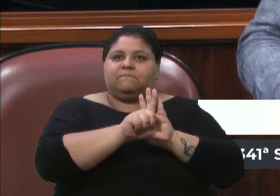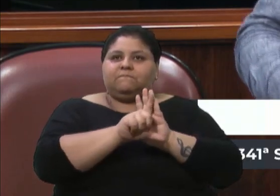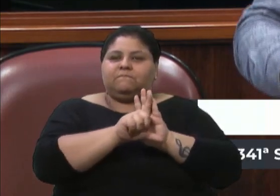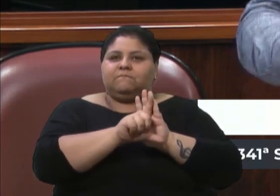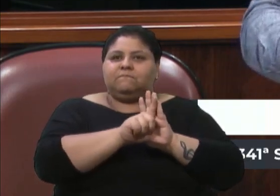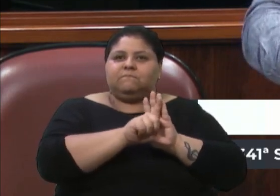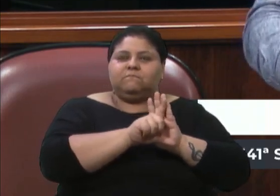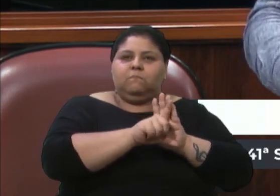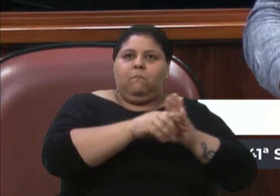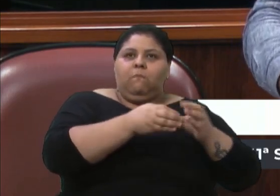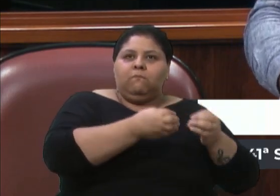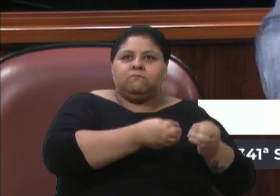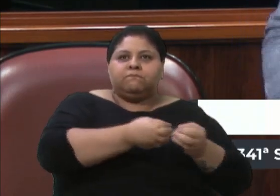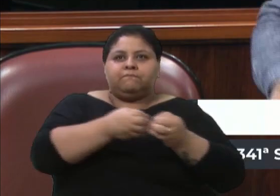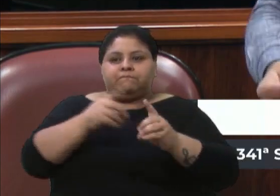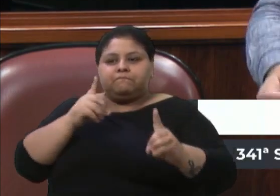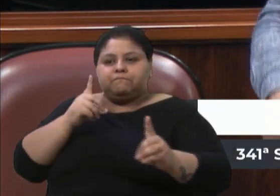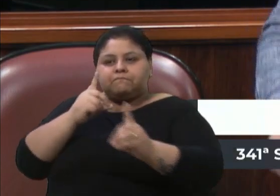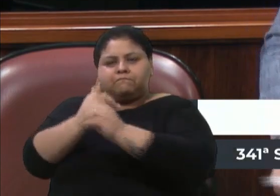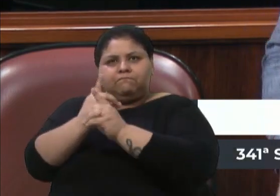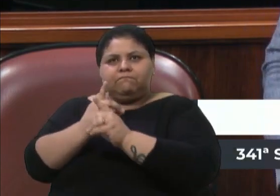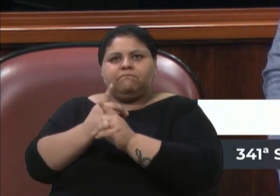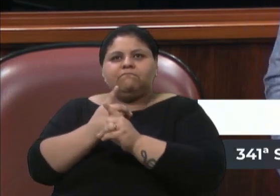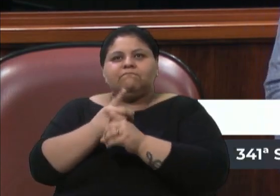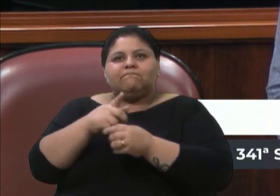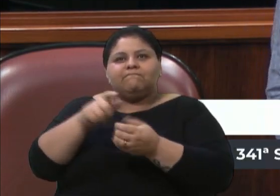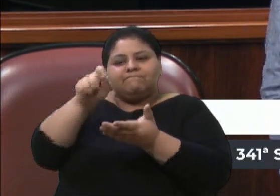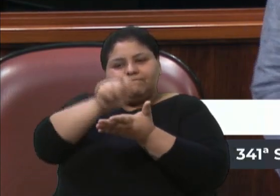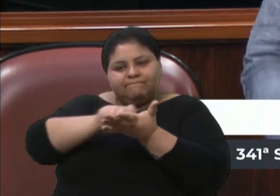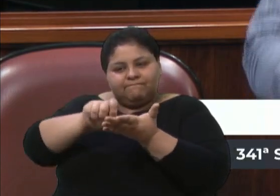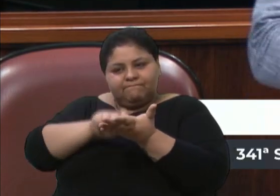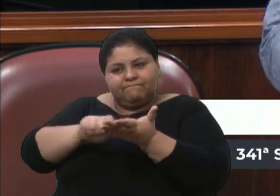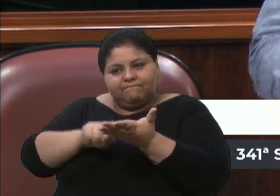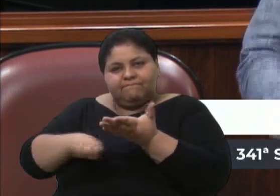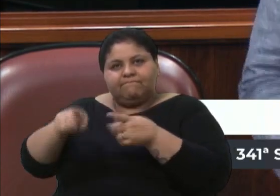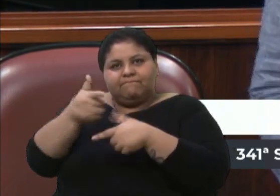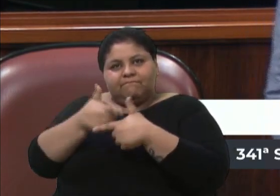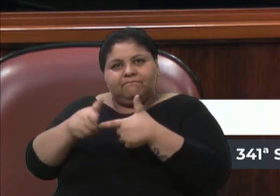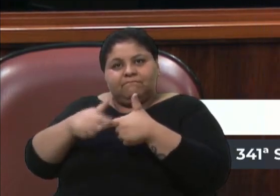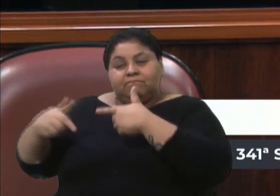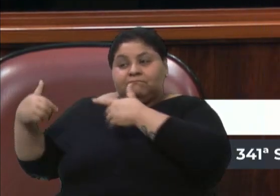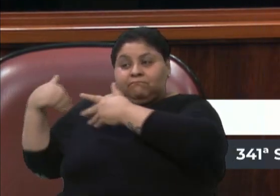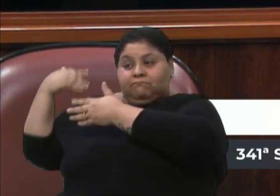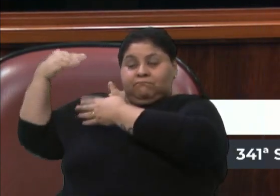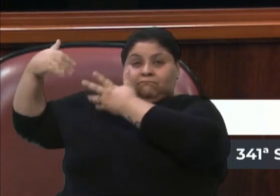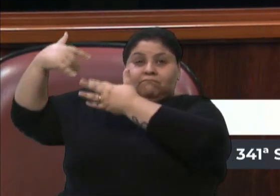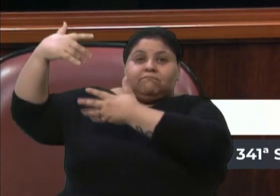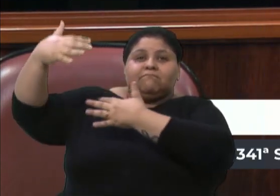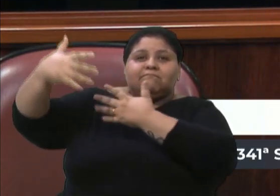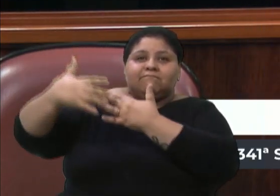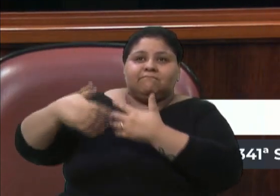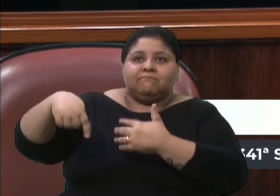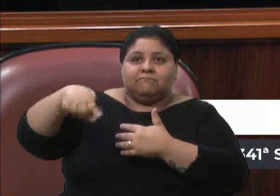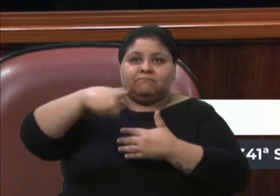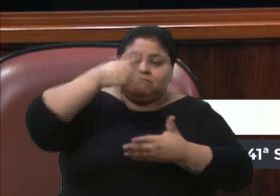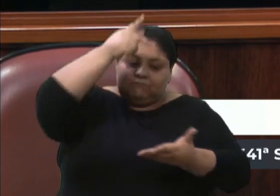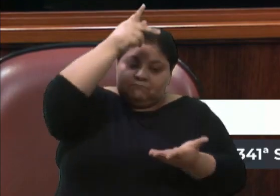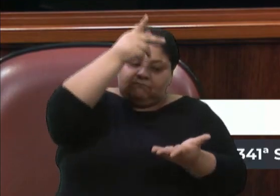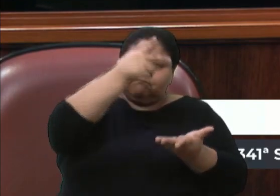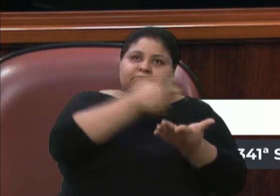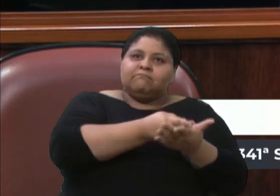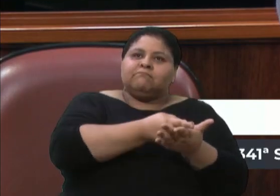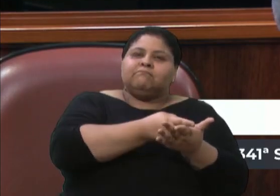de que haja uma correção desse problema histórico, no caso nosso aqui, né? Que as premiações sejam